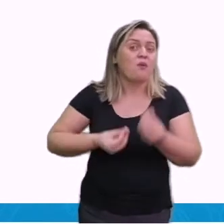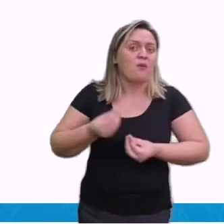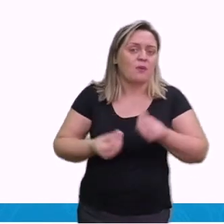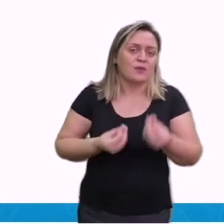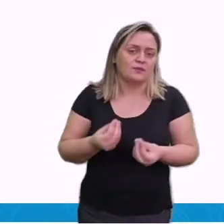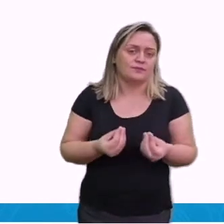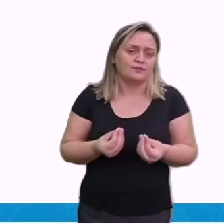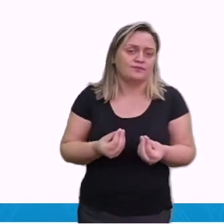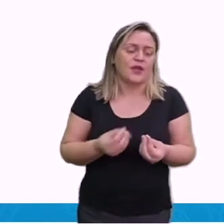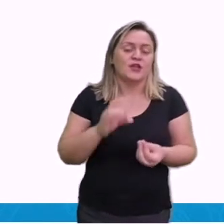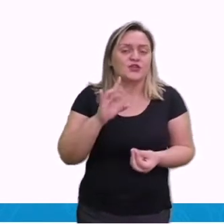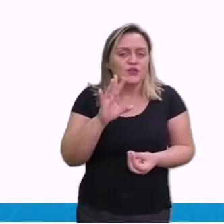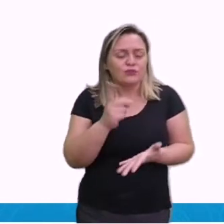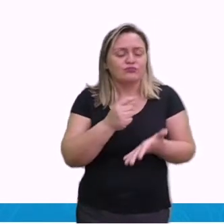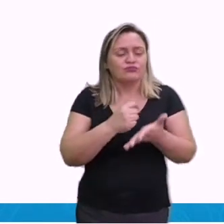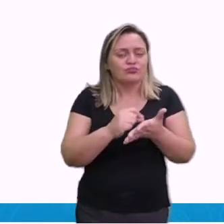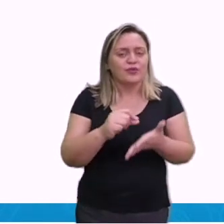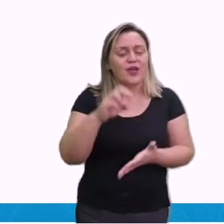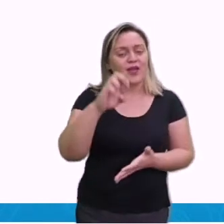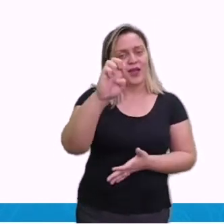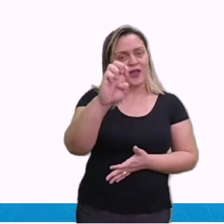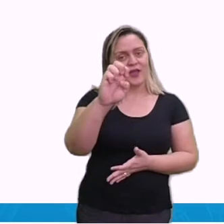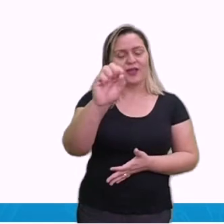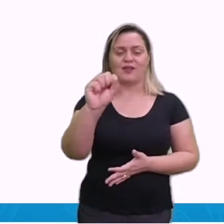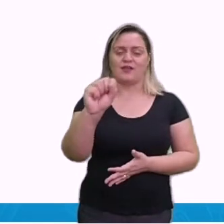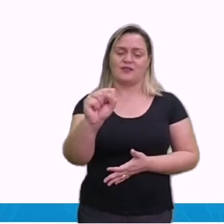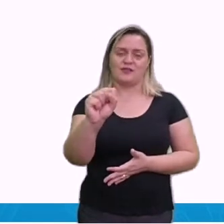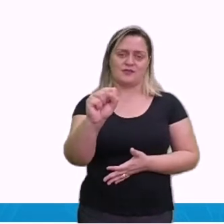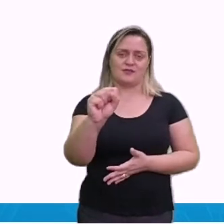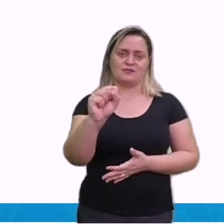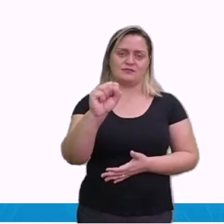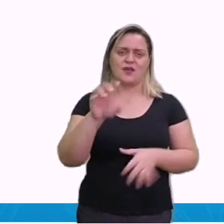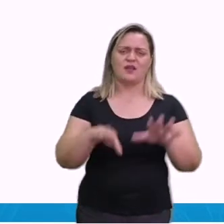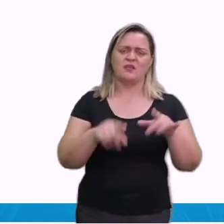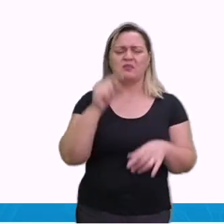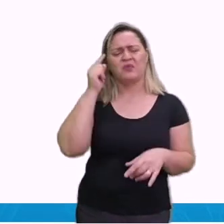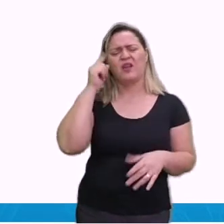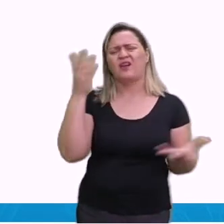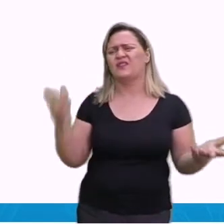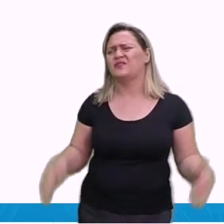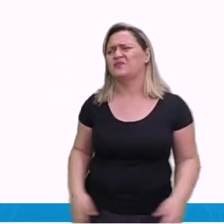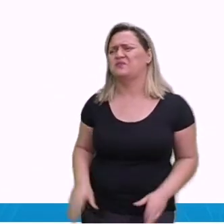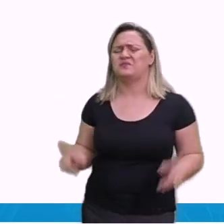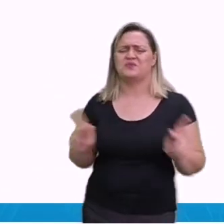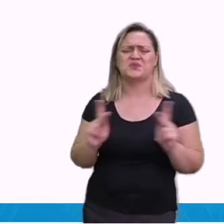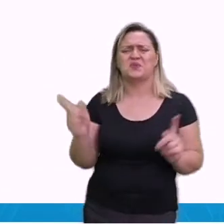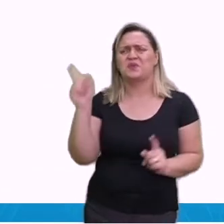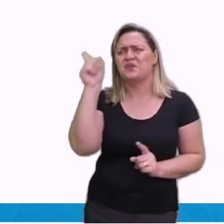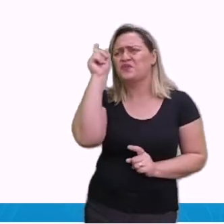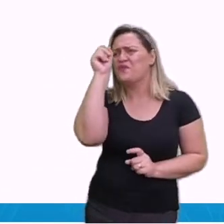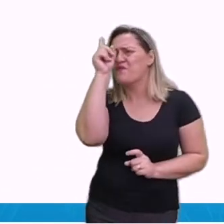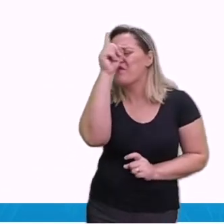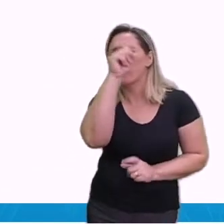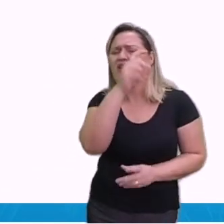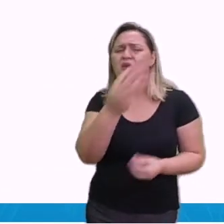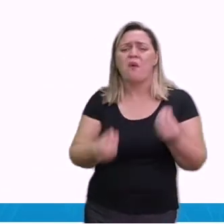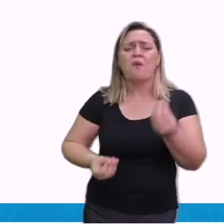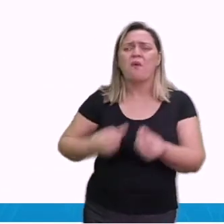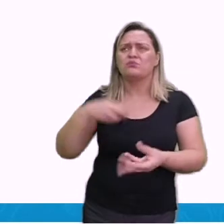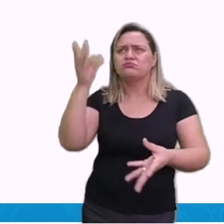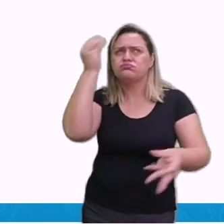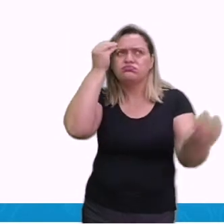ao final das palavras. Ah, professora, isso fica muito difícil, eu não vou conseguir gravar todas